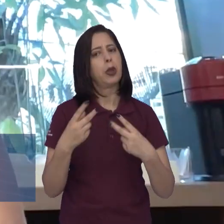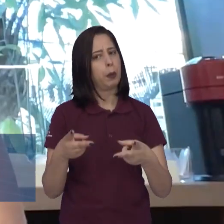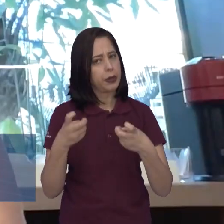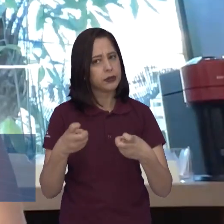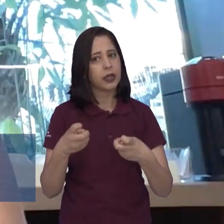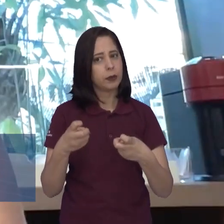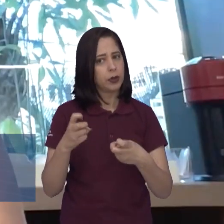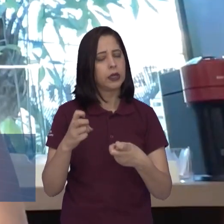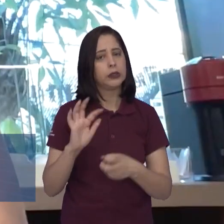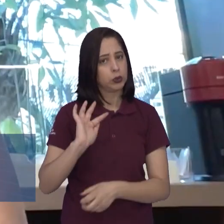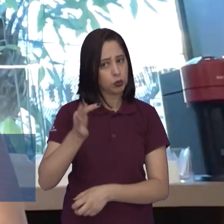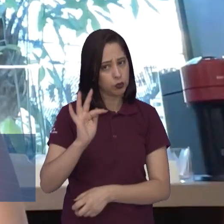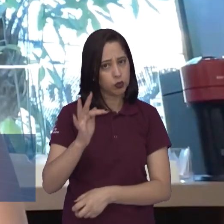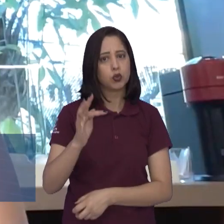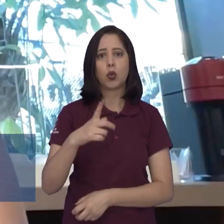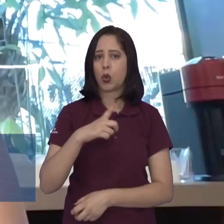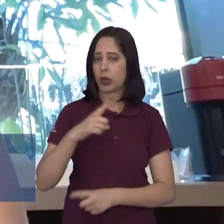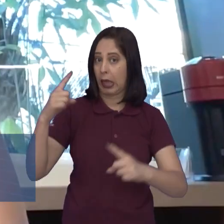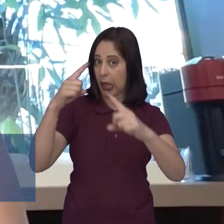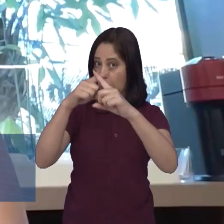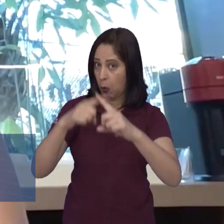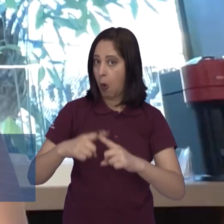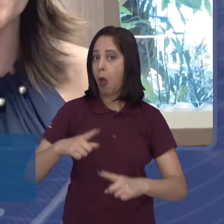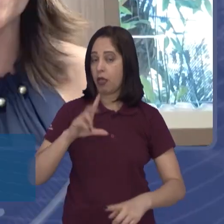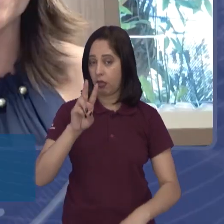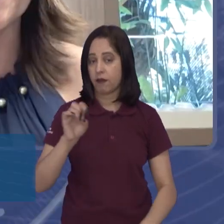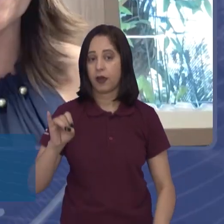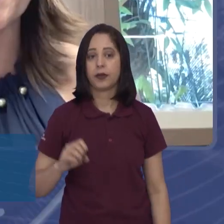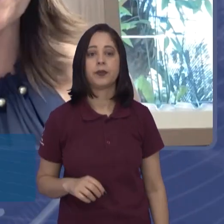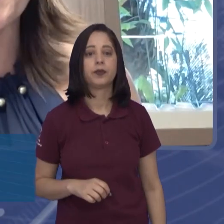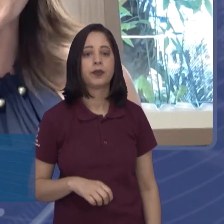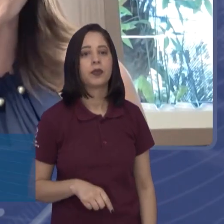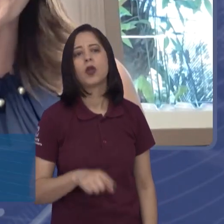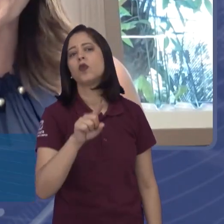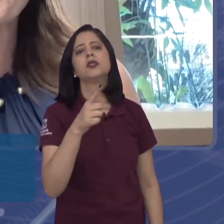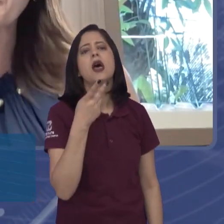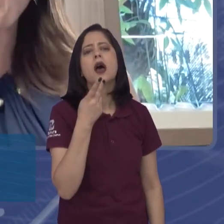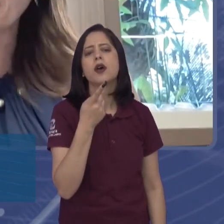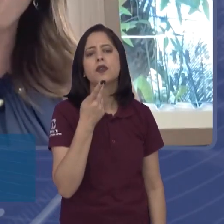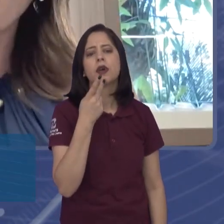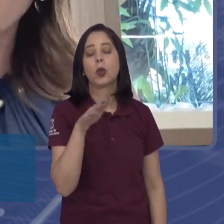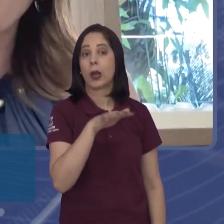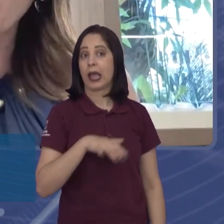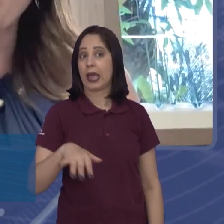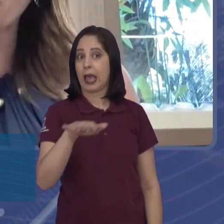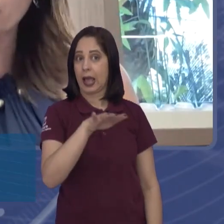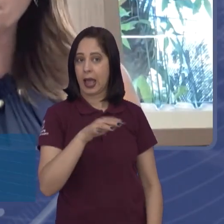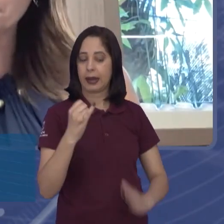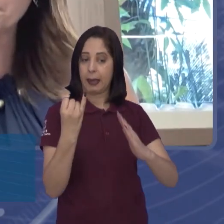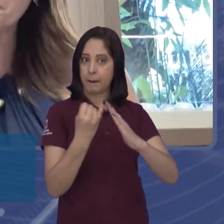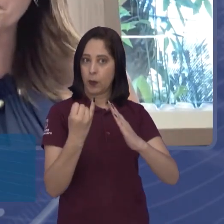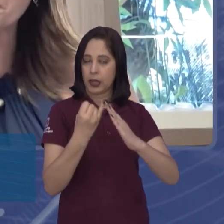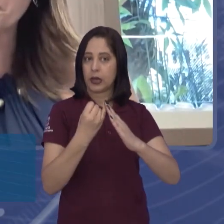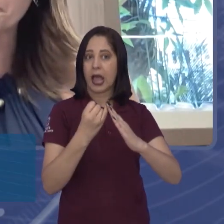frente, com bastante concorrência. Você falou desse mercado aquecido, a gente citou também ao longo do